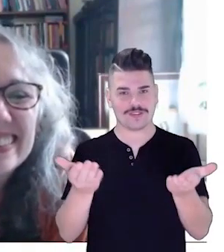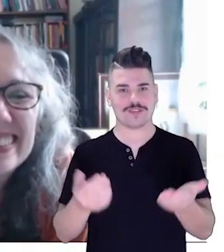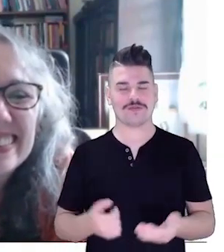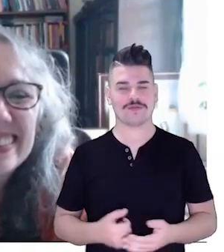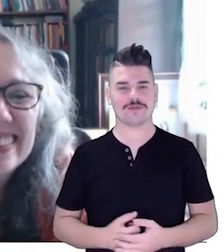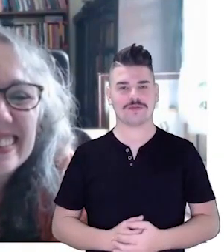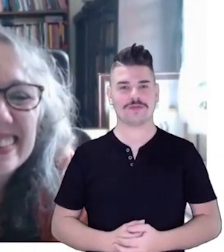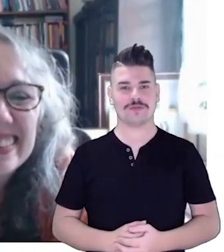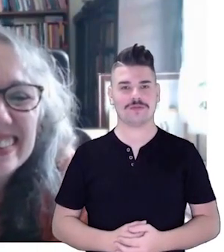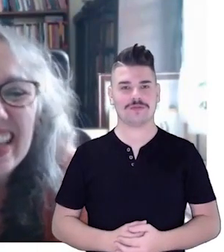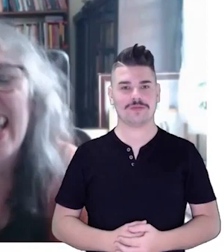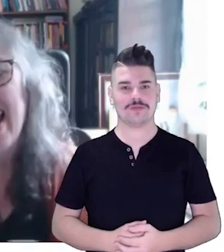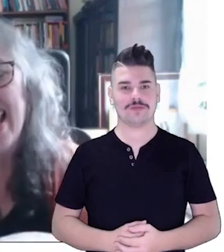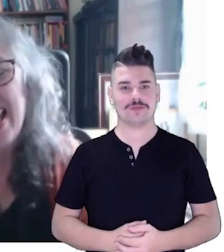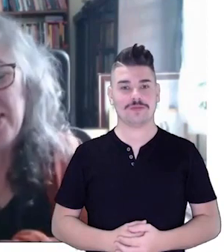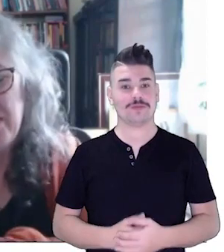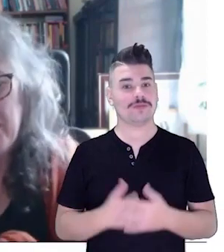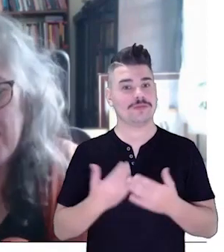A palavra é sua, Regina.